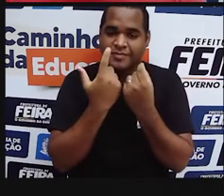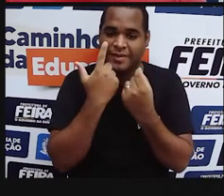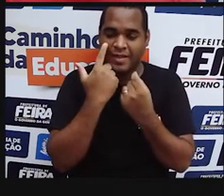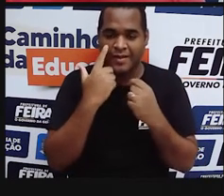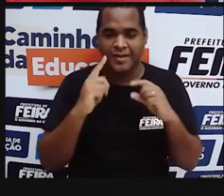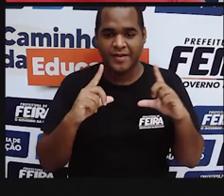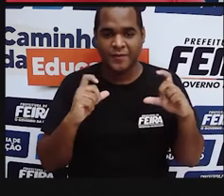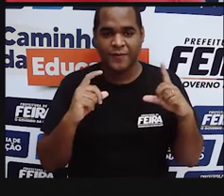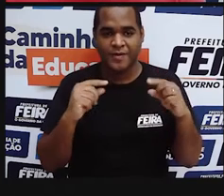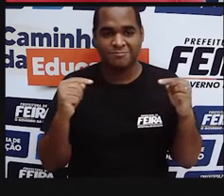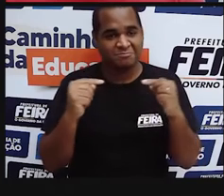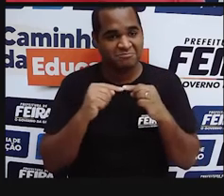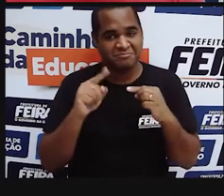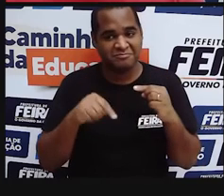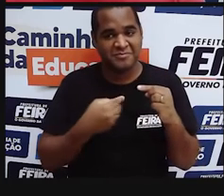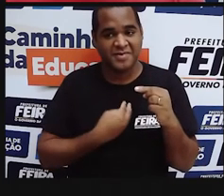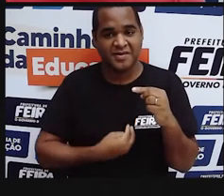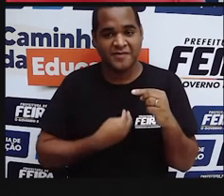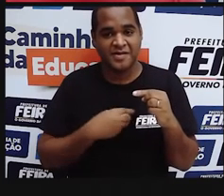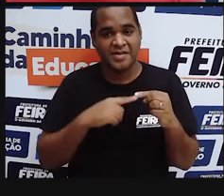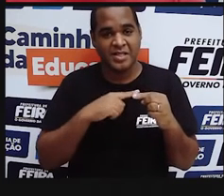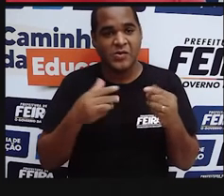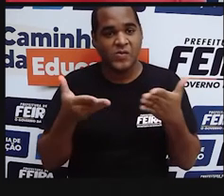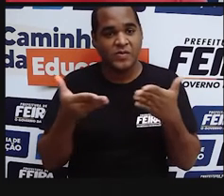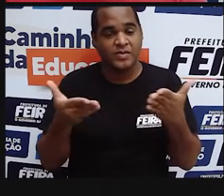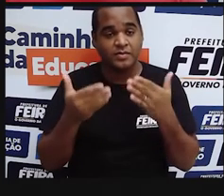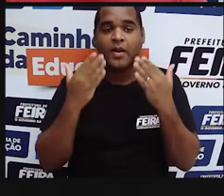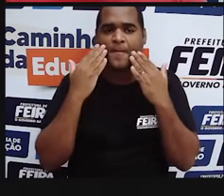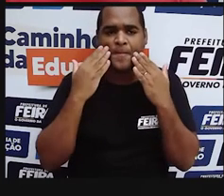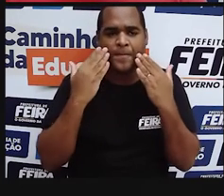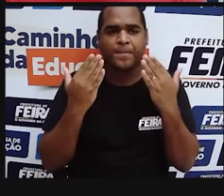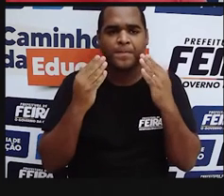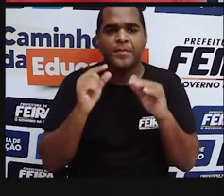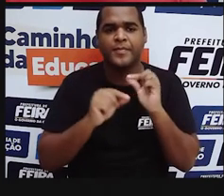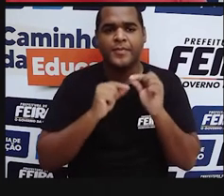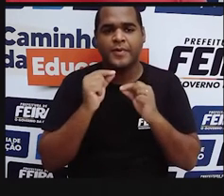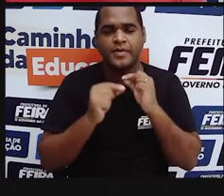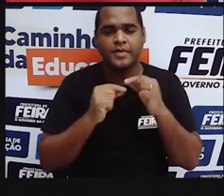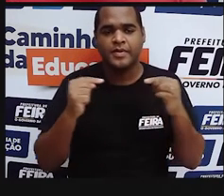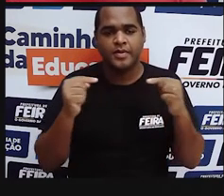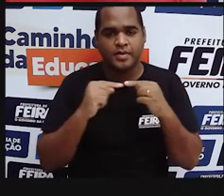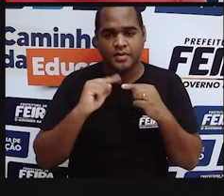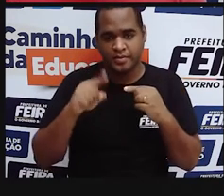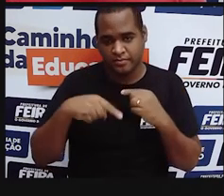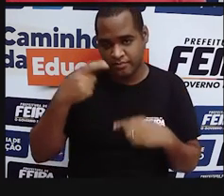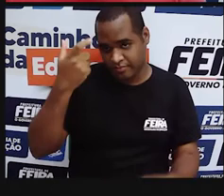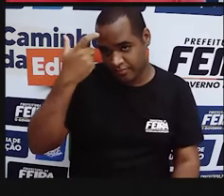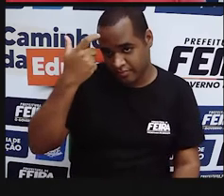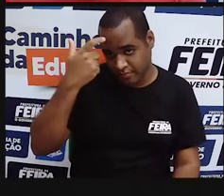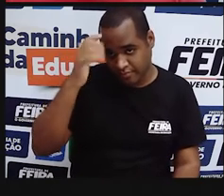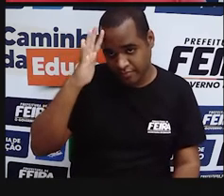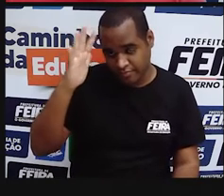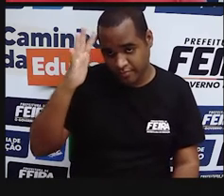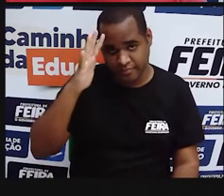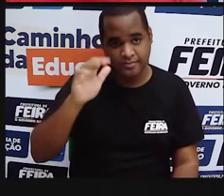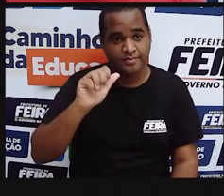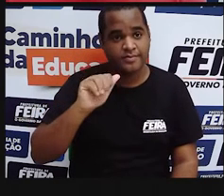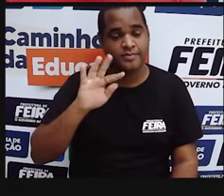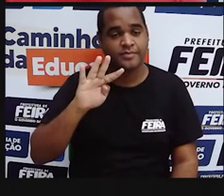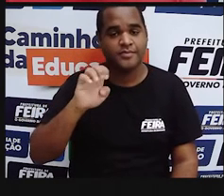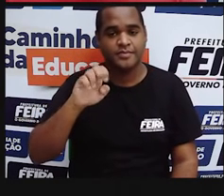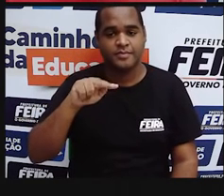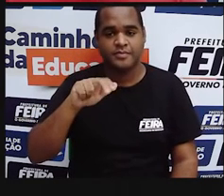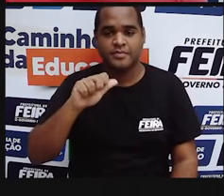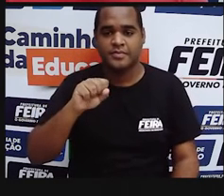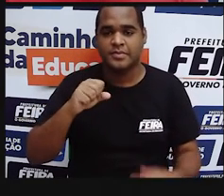Essa cidade, essa foto, evidentemente, é uma foto atual, mas ela mostra um pouco de como das ruínas que restaram da cidade